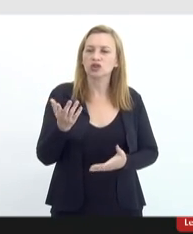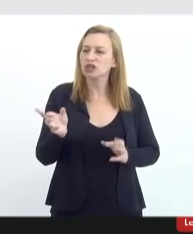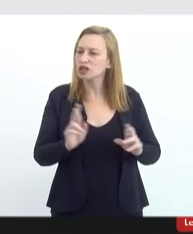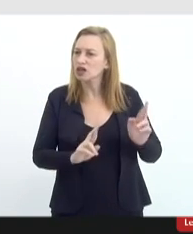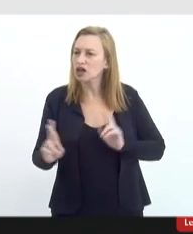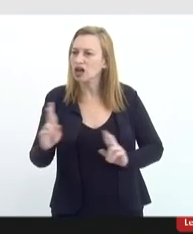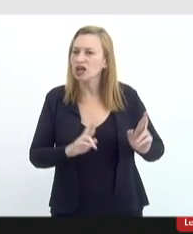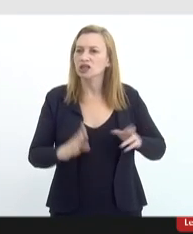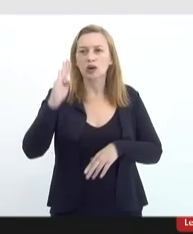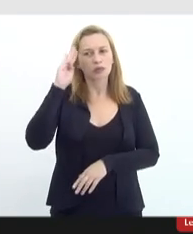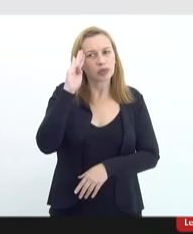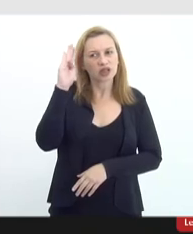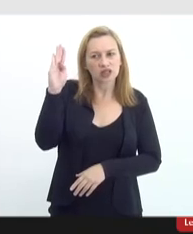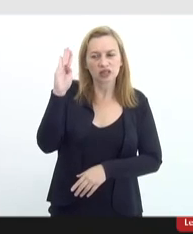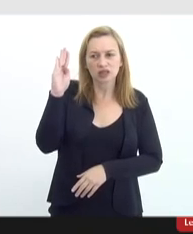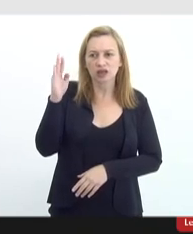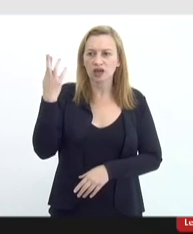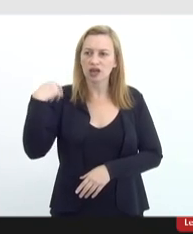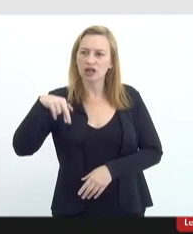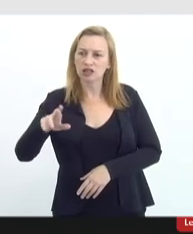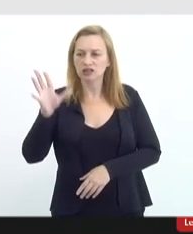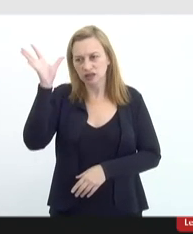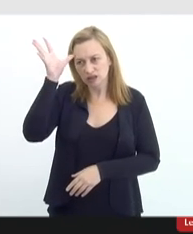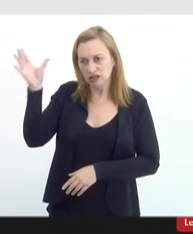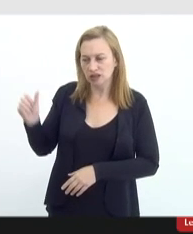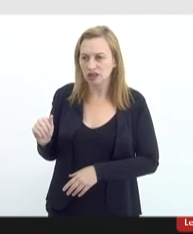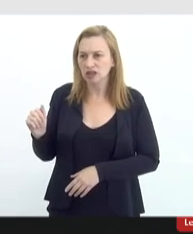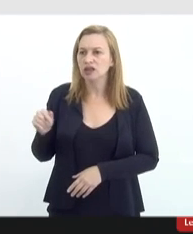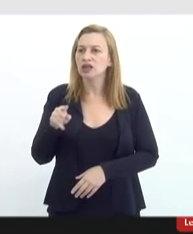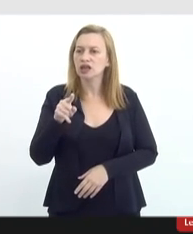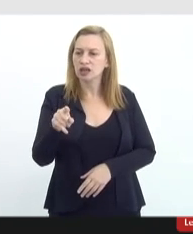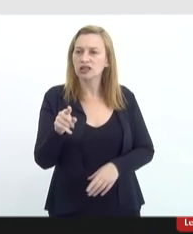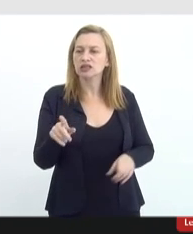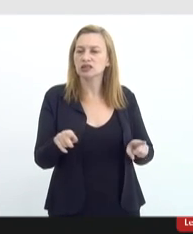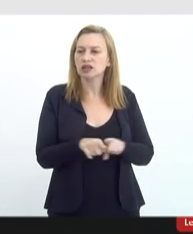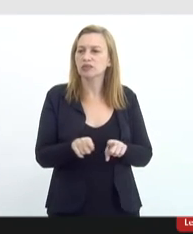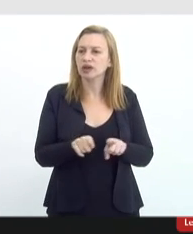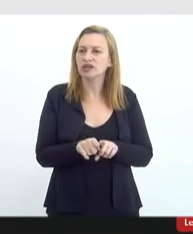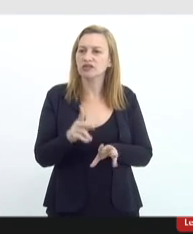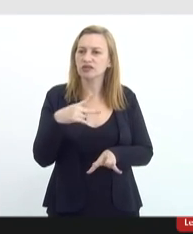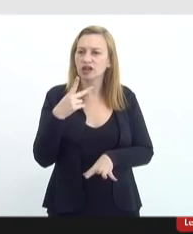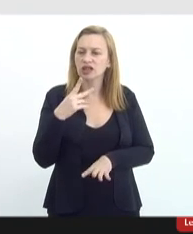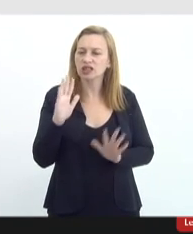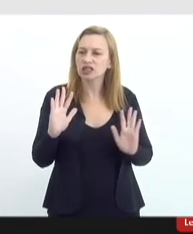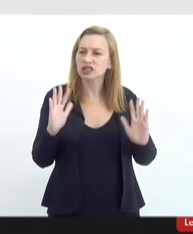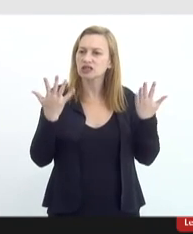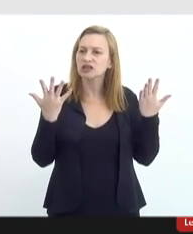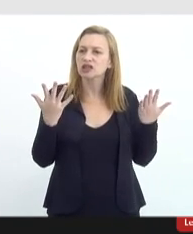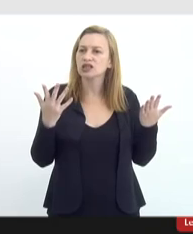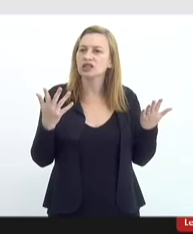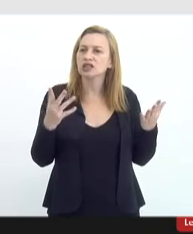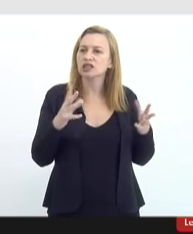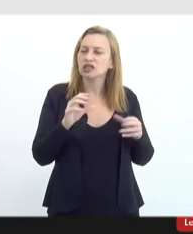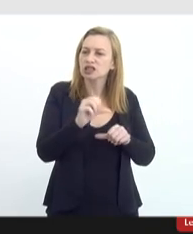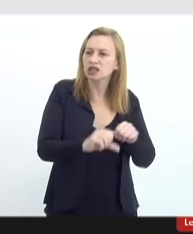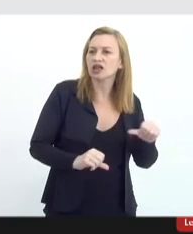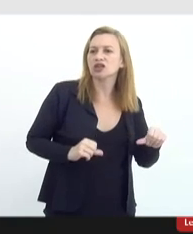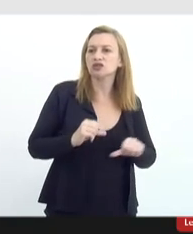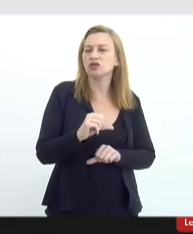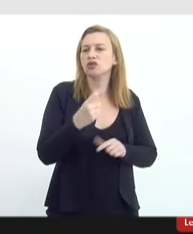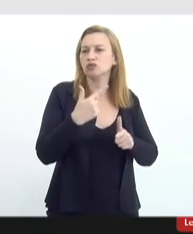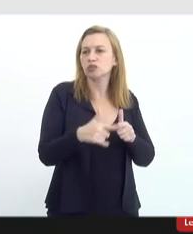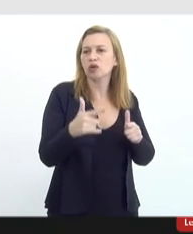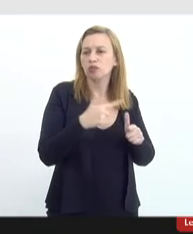relação principalmente aos religiosos de matriz afro, esse turning point, esse evento que transforma essa num